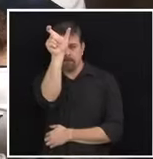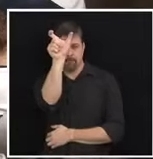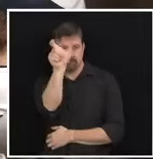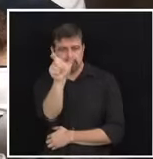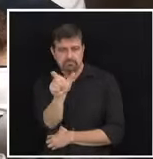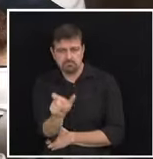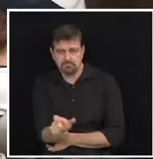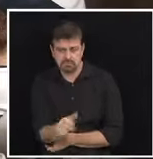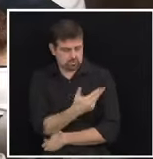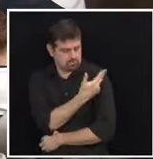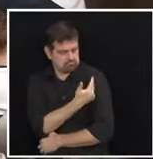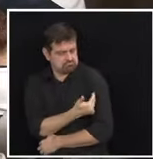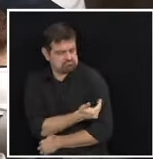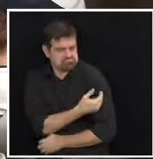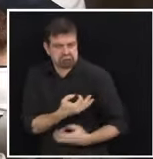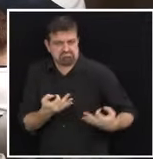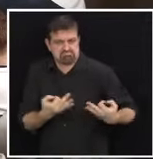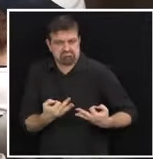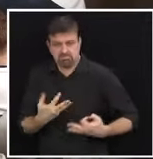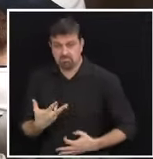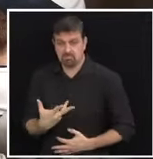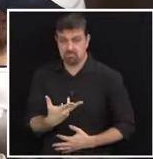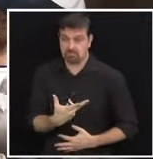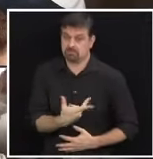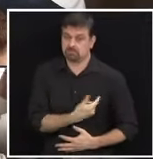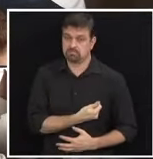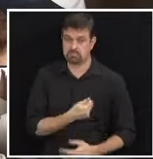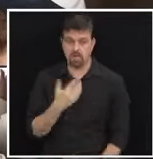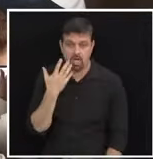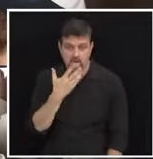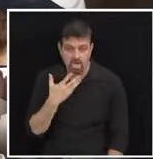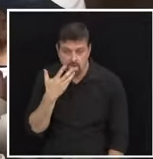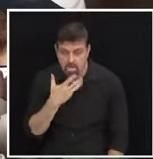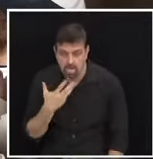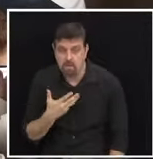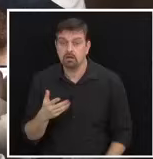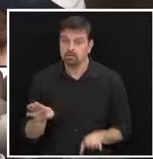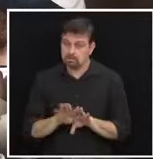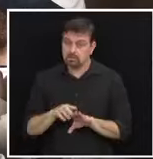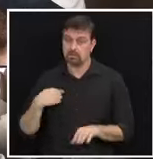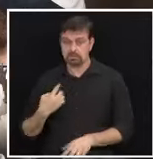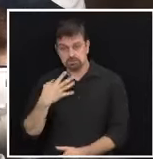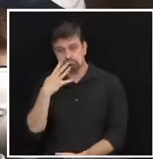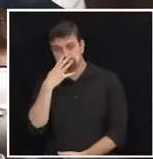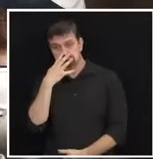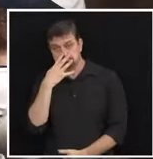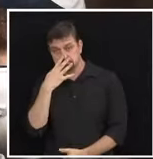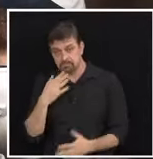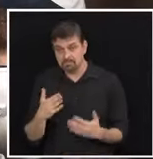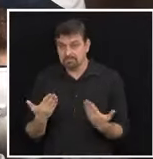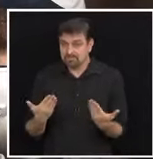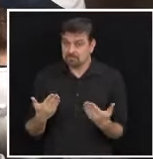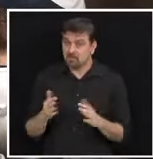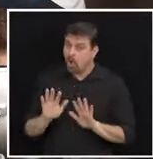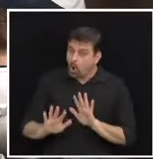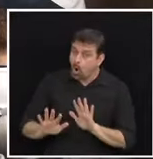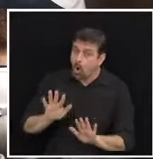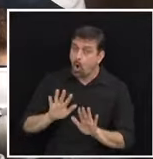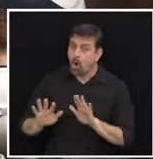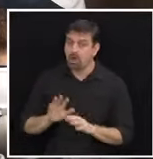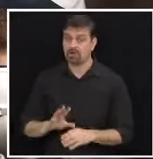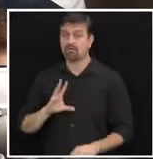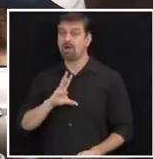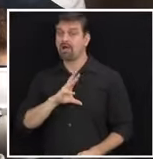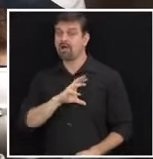adorno, uma pessoa com uma tatuagem bonita. A gente admira. Mas acontece o seguinte, você